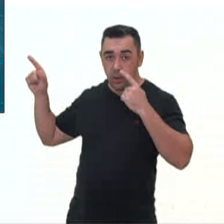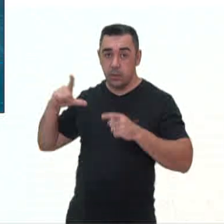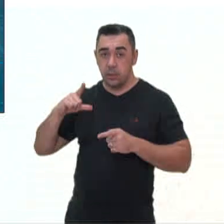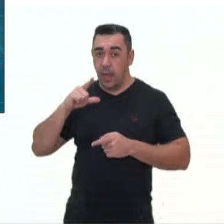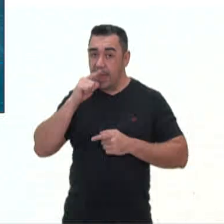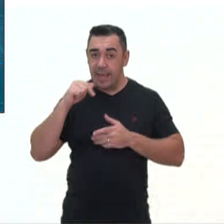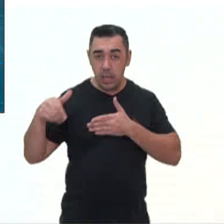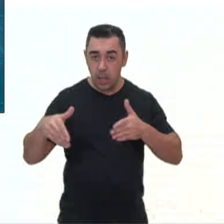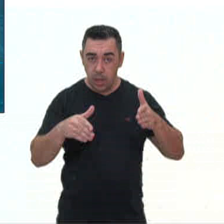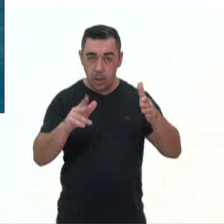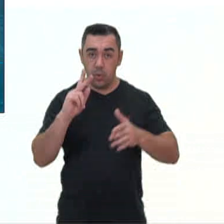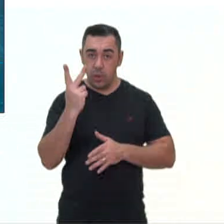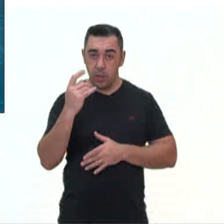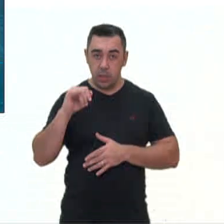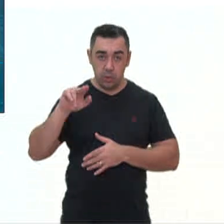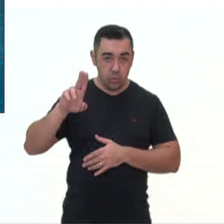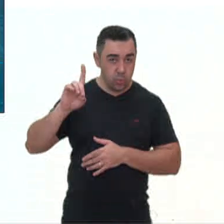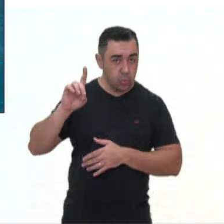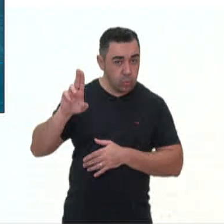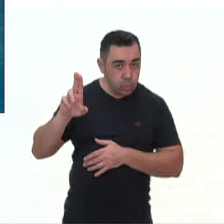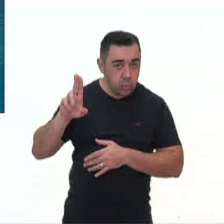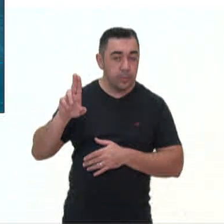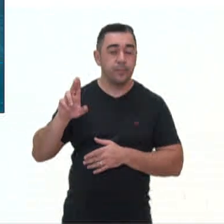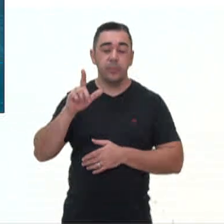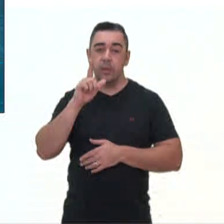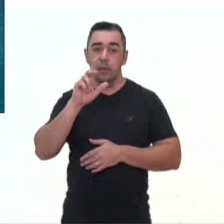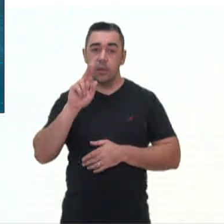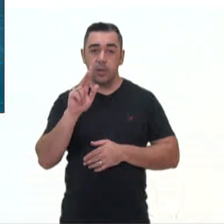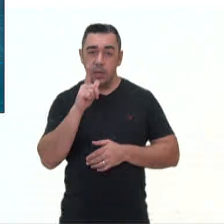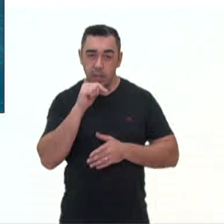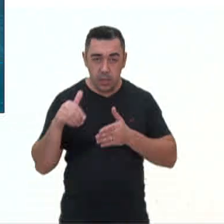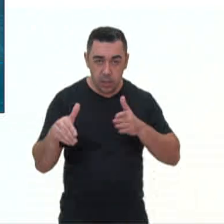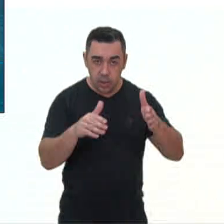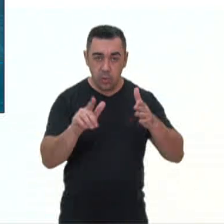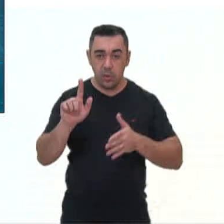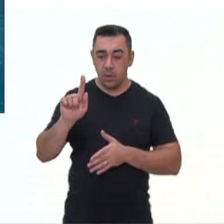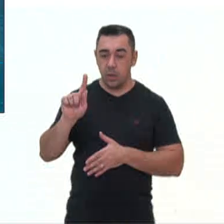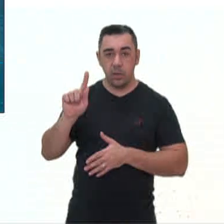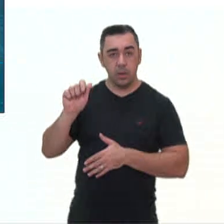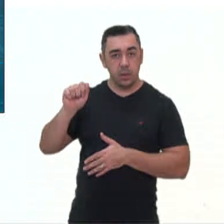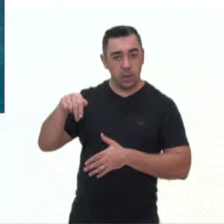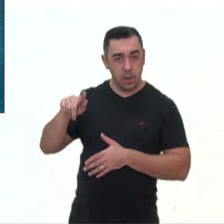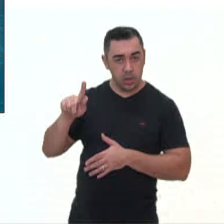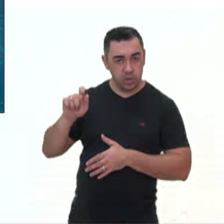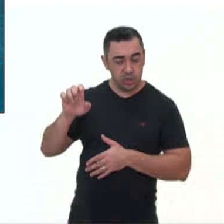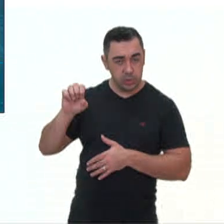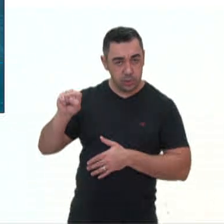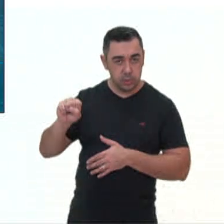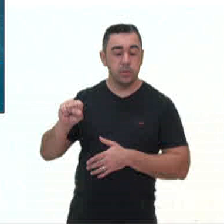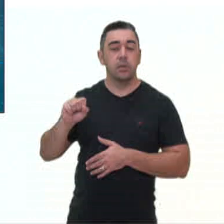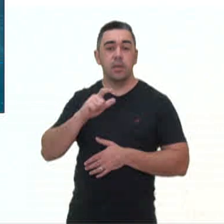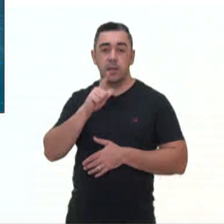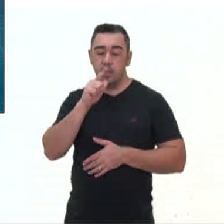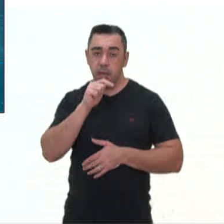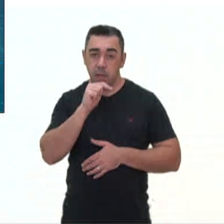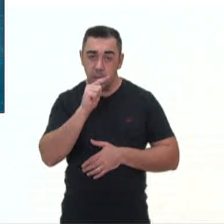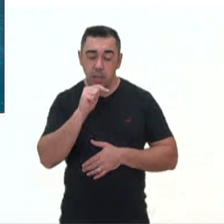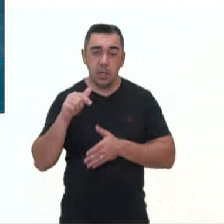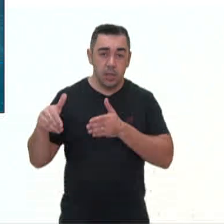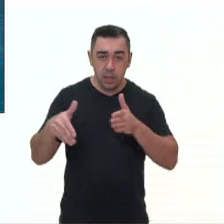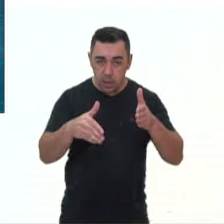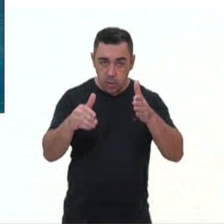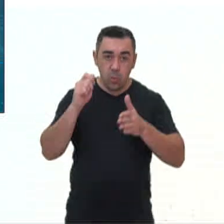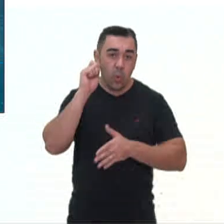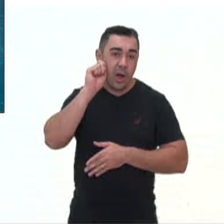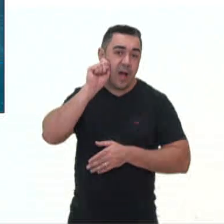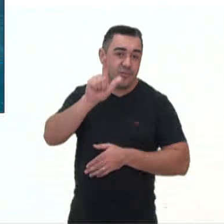Indo, Rio Ganges, Rio Amarelo e Rio Azul. No caso, na Índia, e daí o Rio Amarelo e o